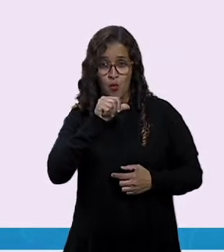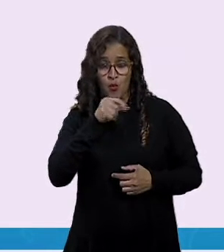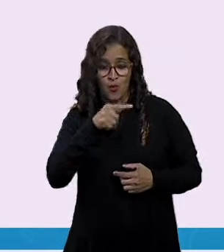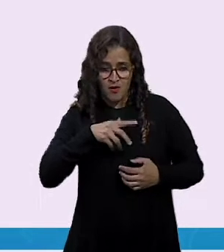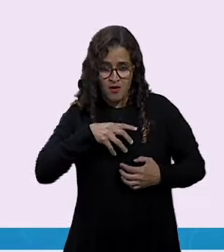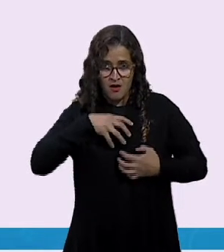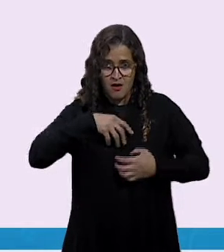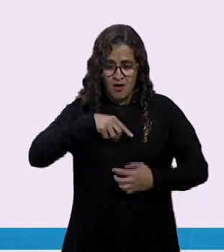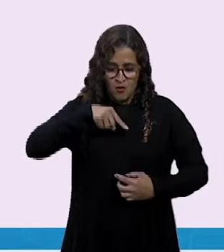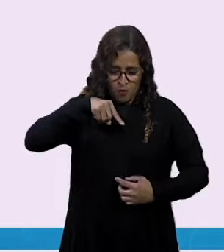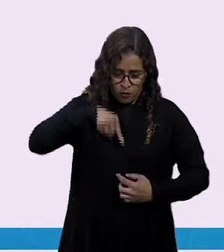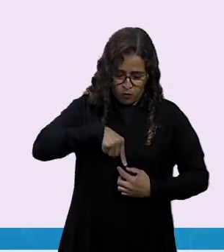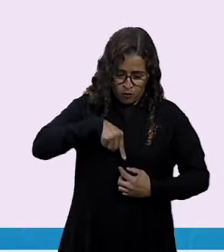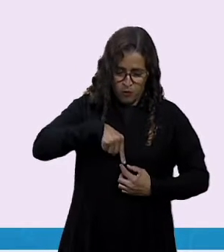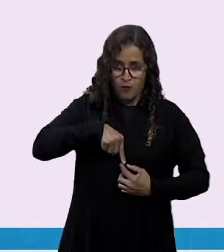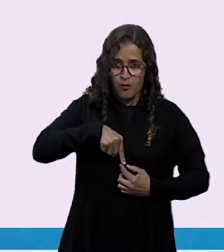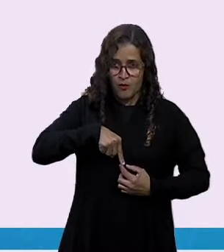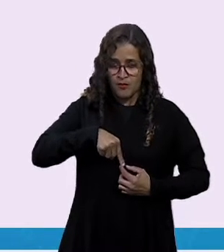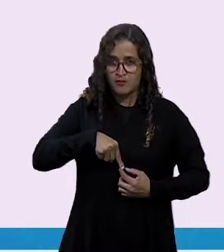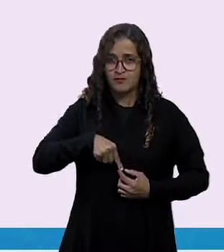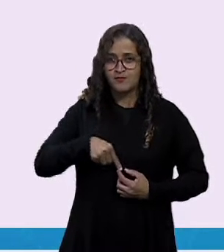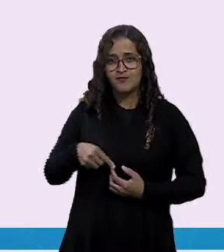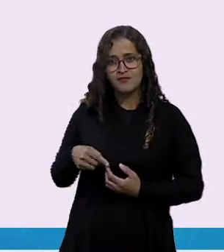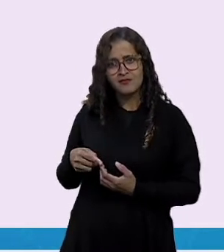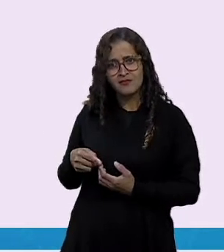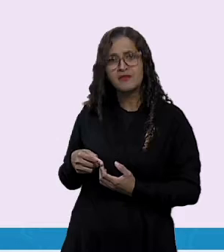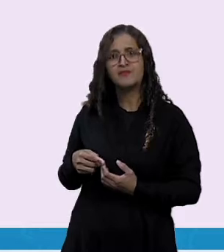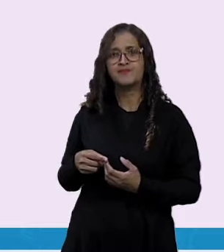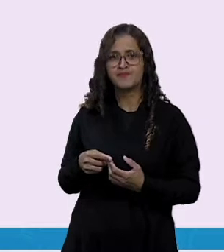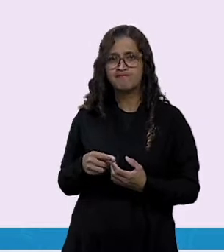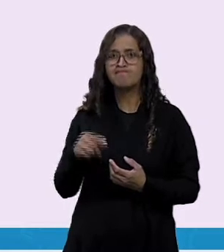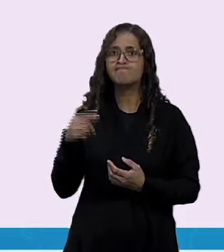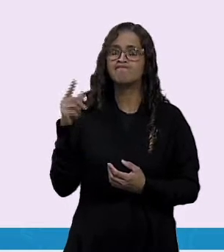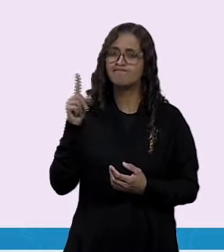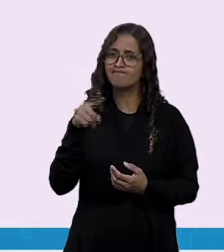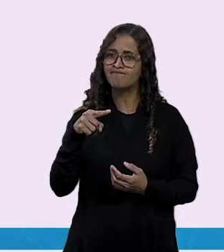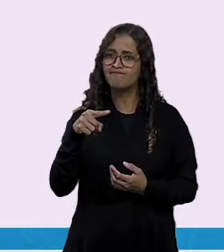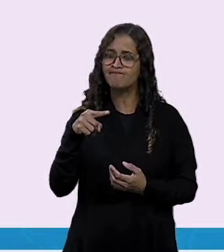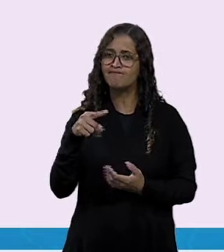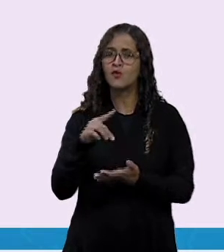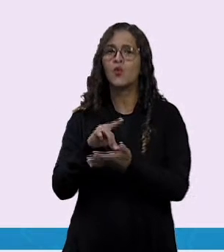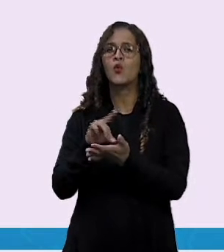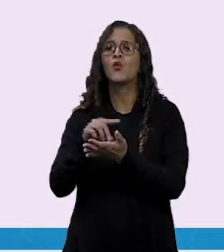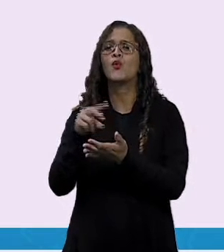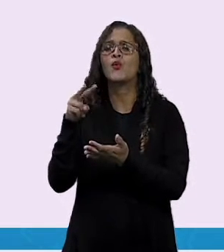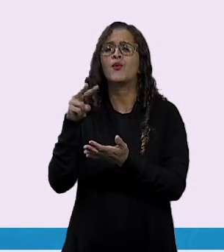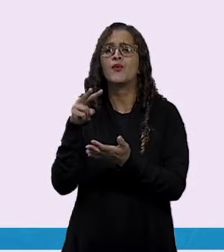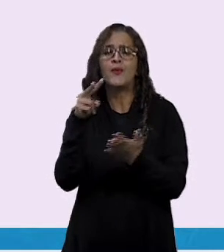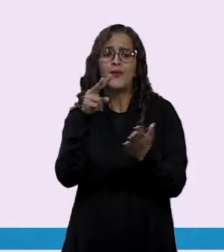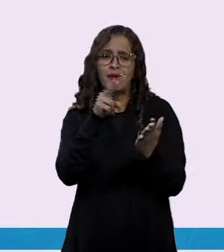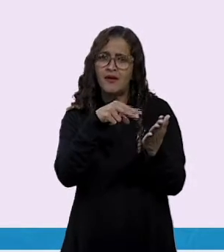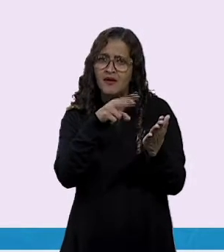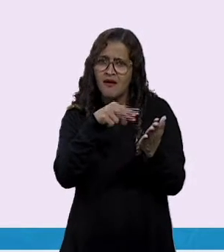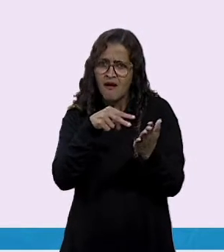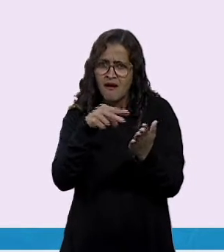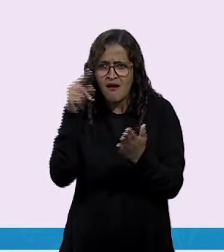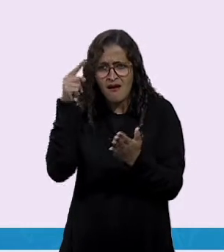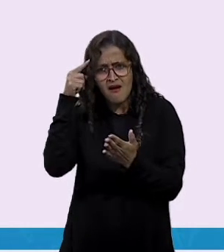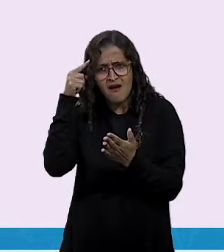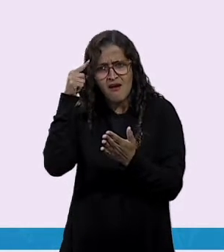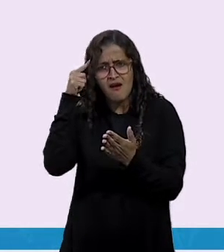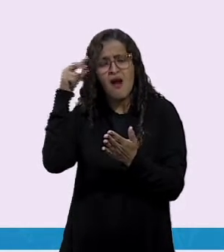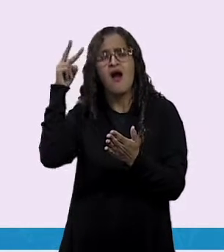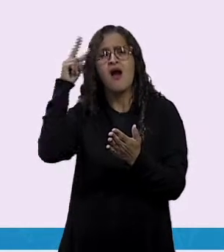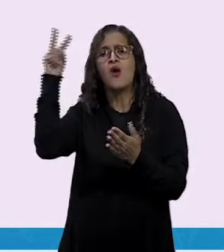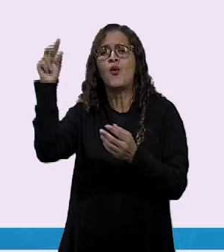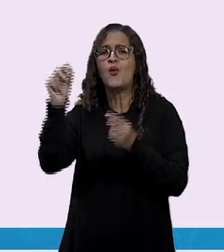um cordão umbilical. Olha que interessante esse texto. O que você lembrou? De nós, seres